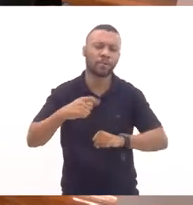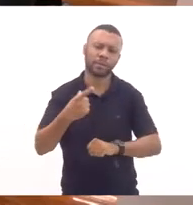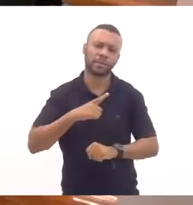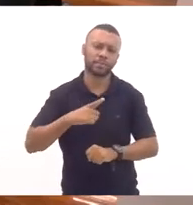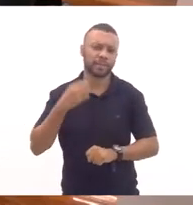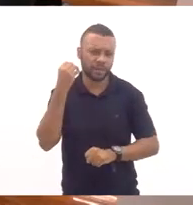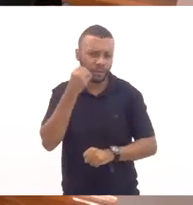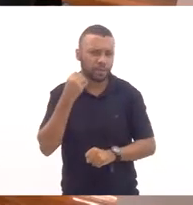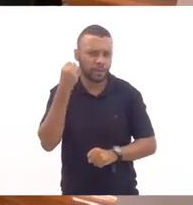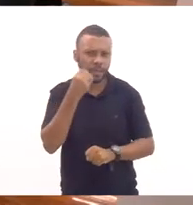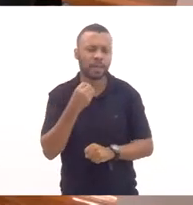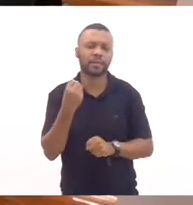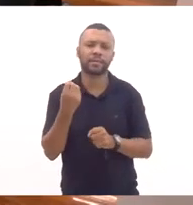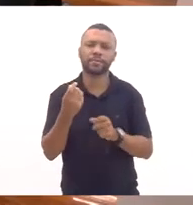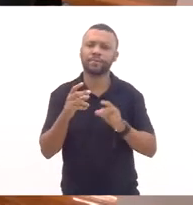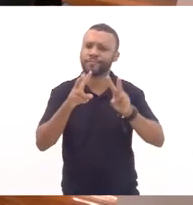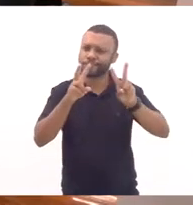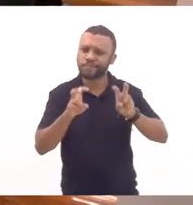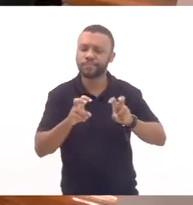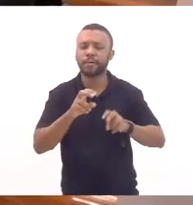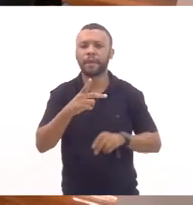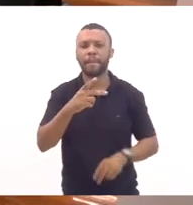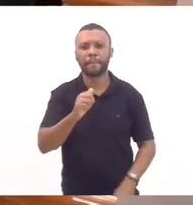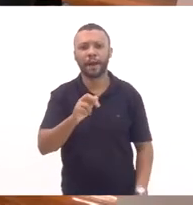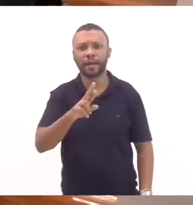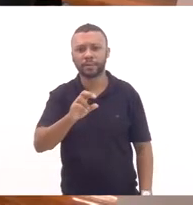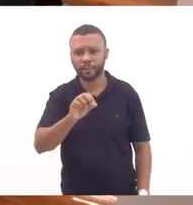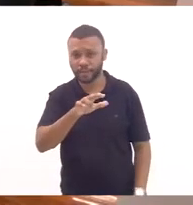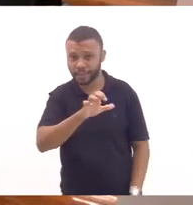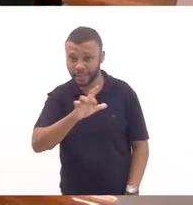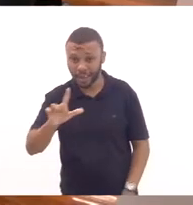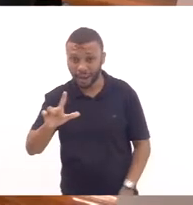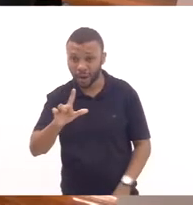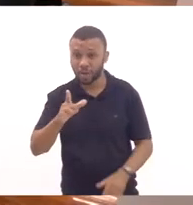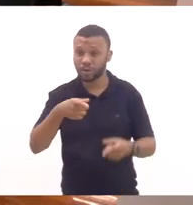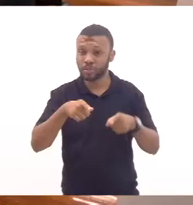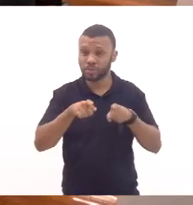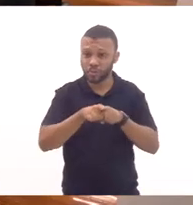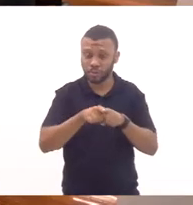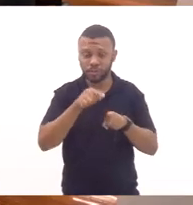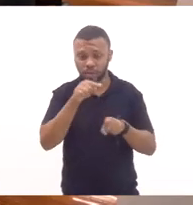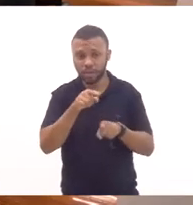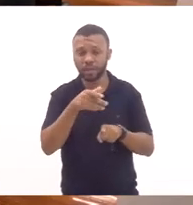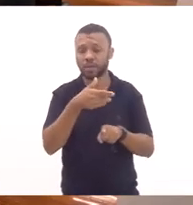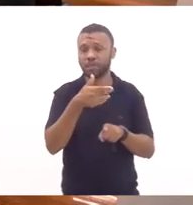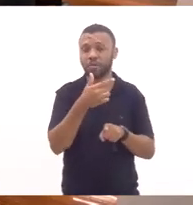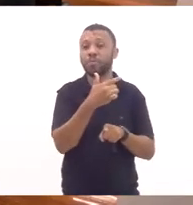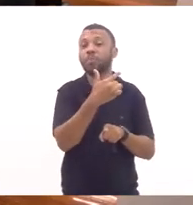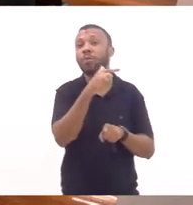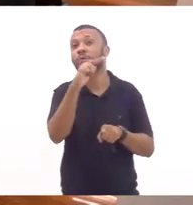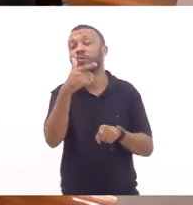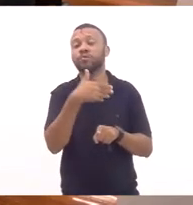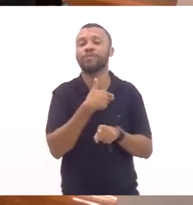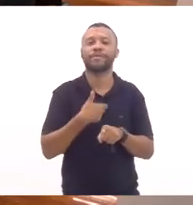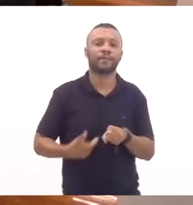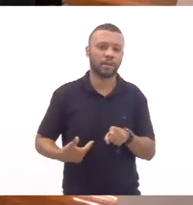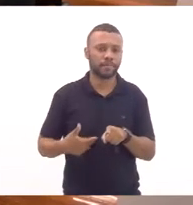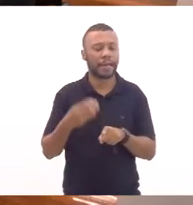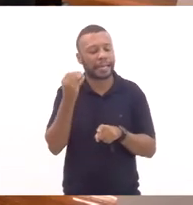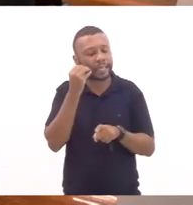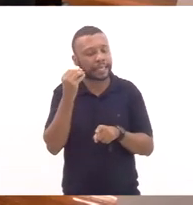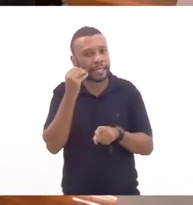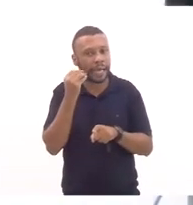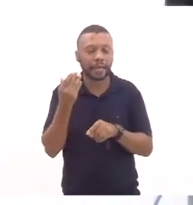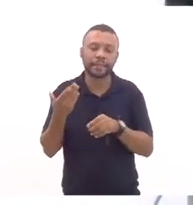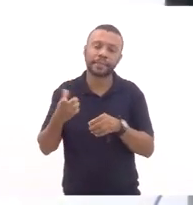a bancada patronal e os demais governos para poder manter aí minimamente a decência